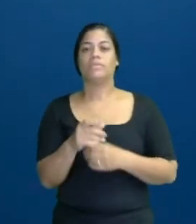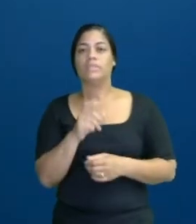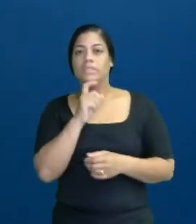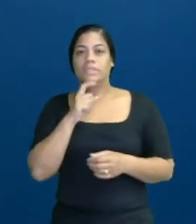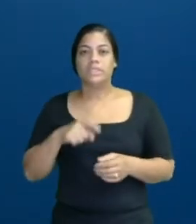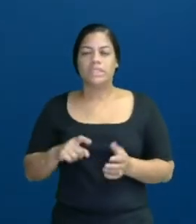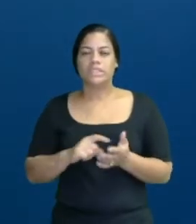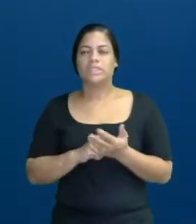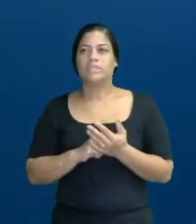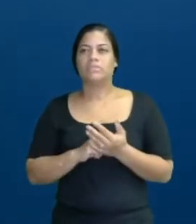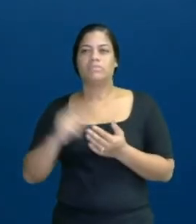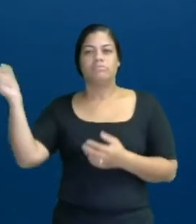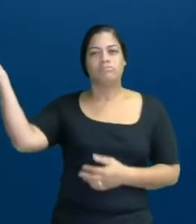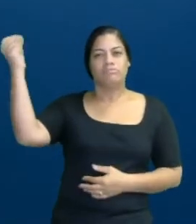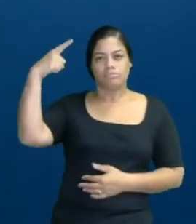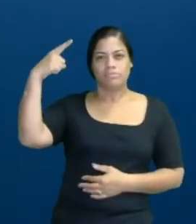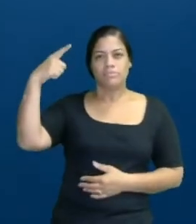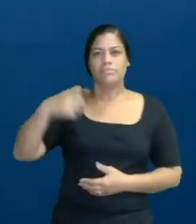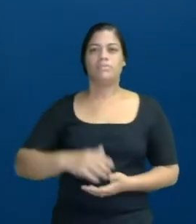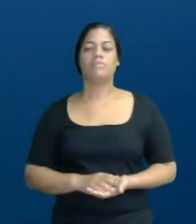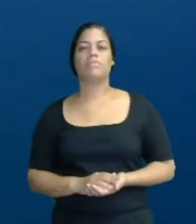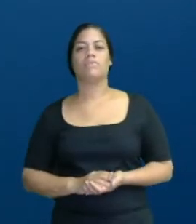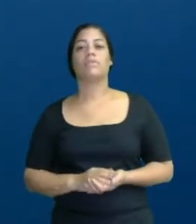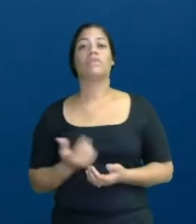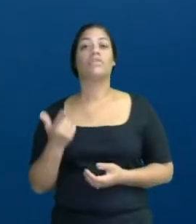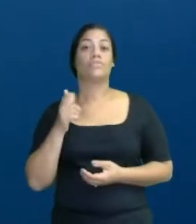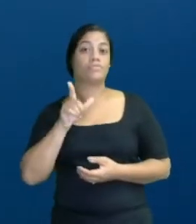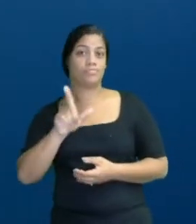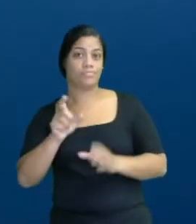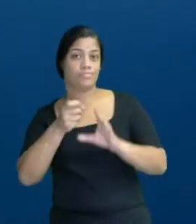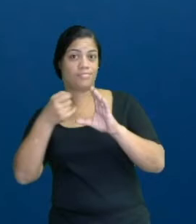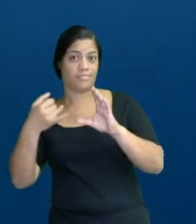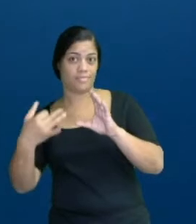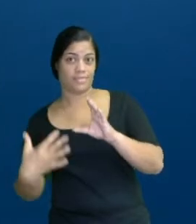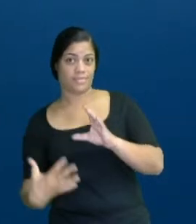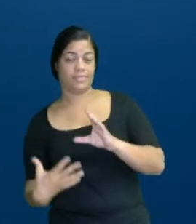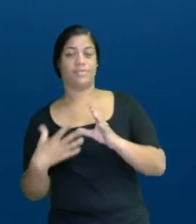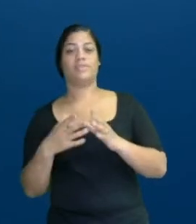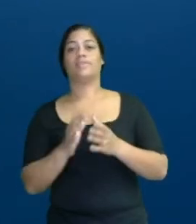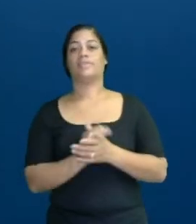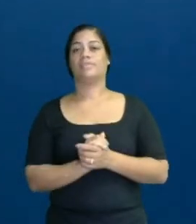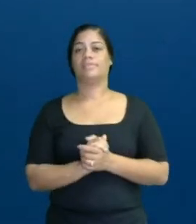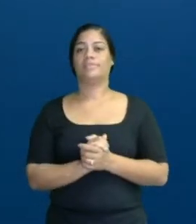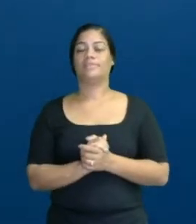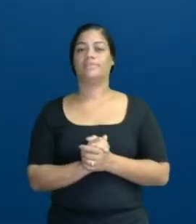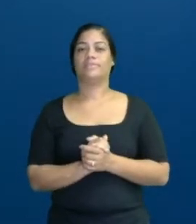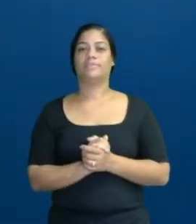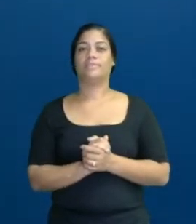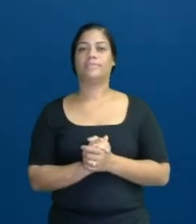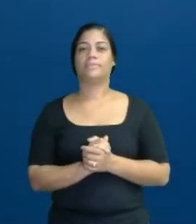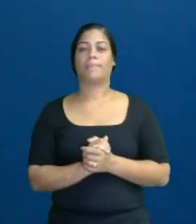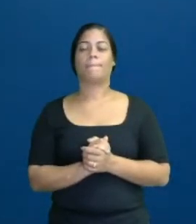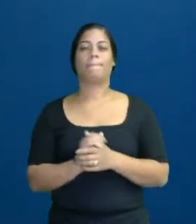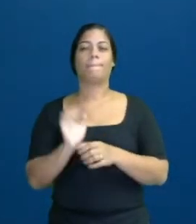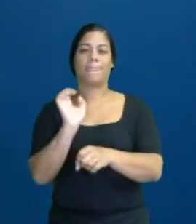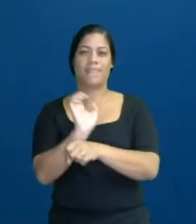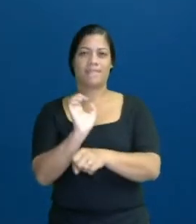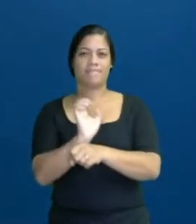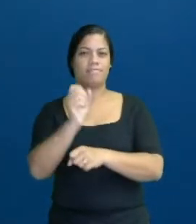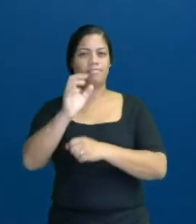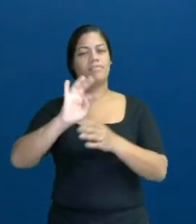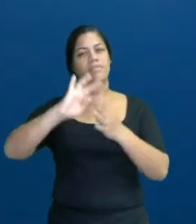rios intermitentes, eles são típicos de regiões áridas, né? E em determinada estação do